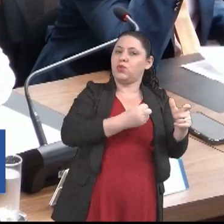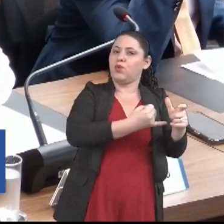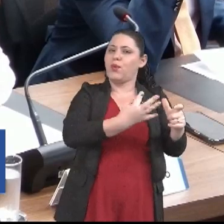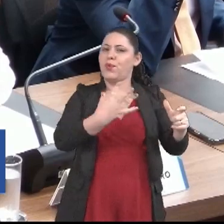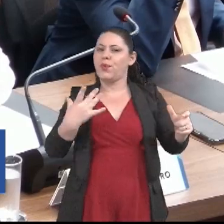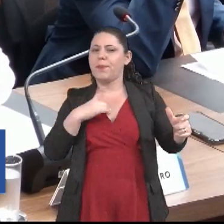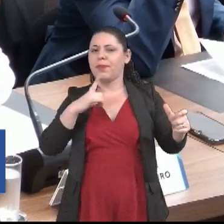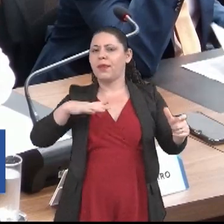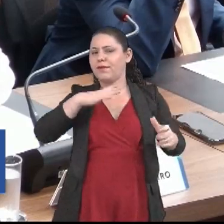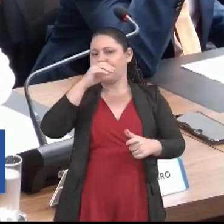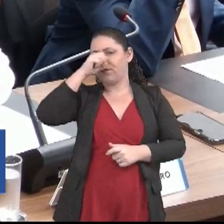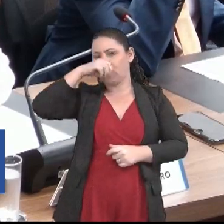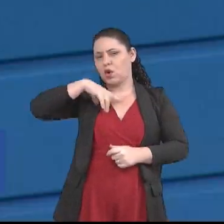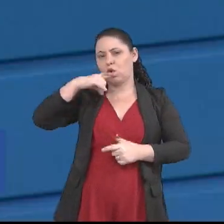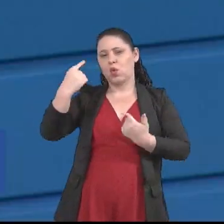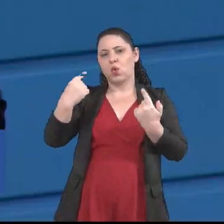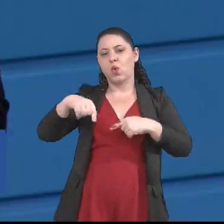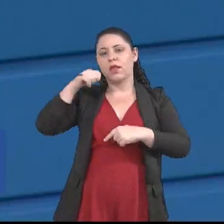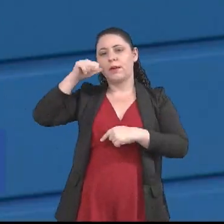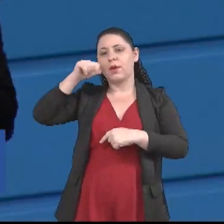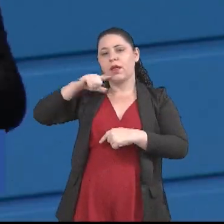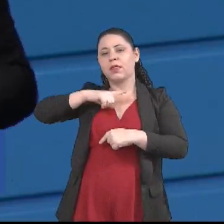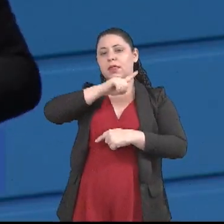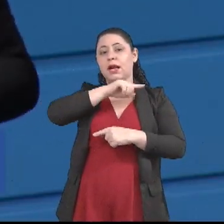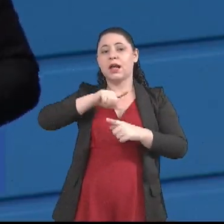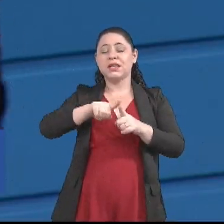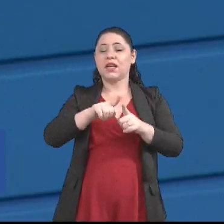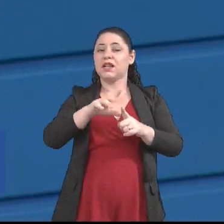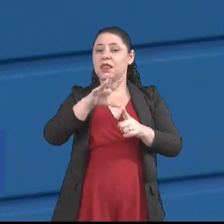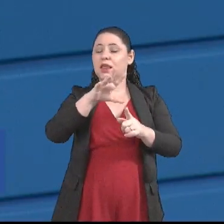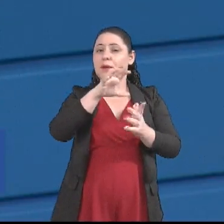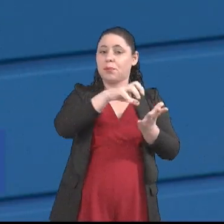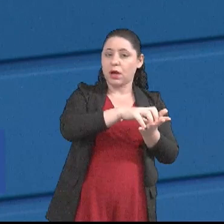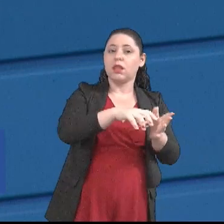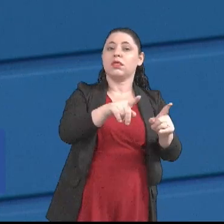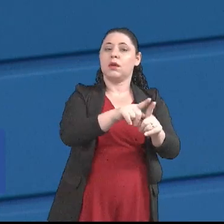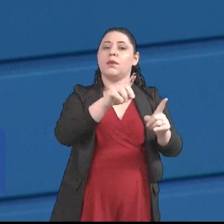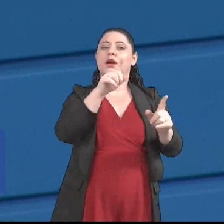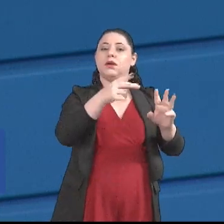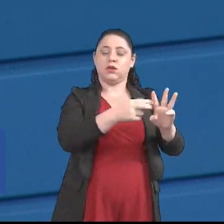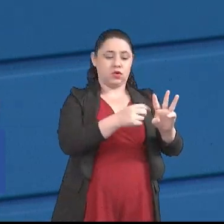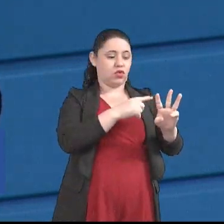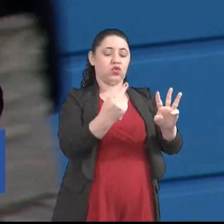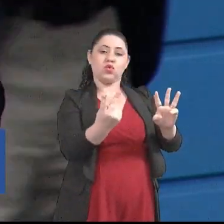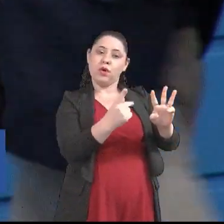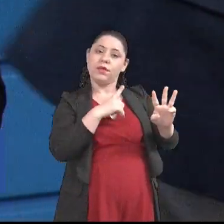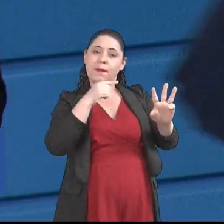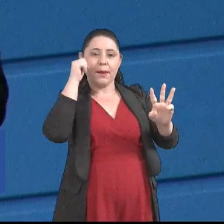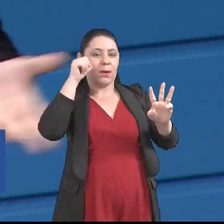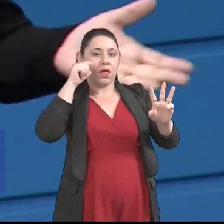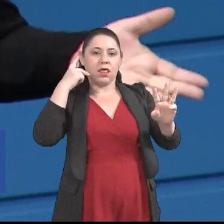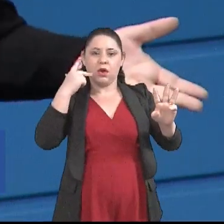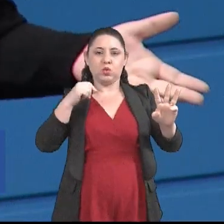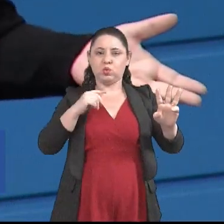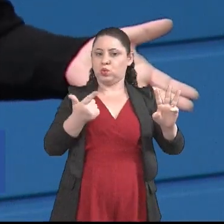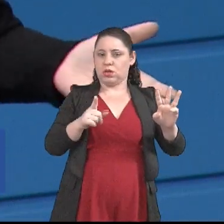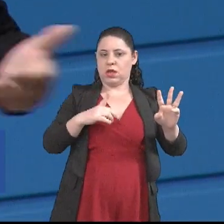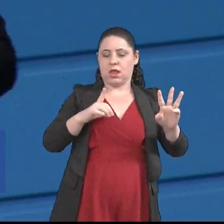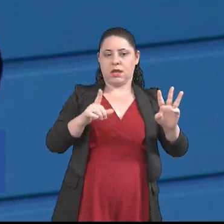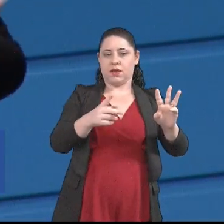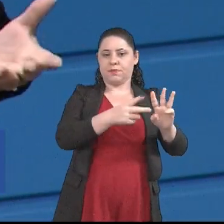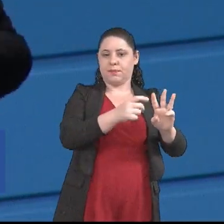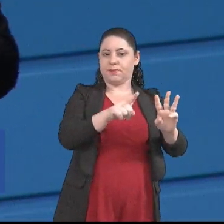alto índice de casos de violência contra as mulheres não indígenas, quanto as mulheres indígenas também. E até